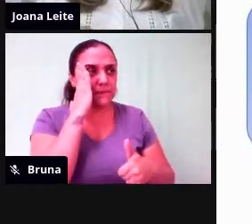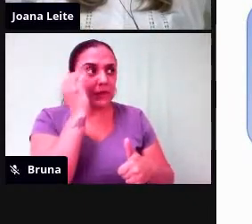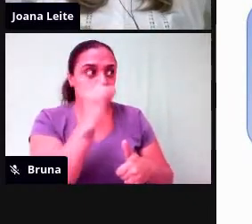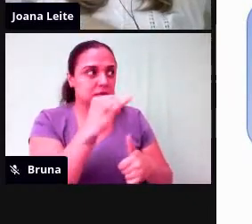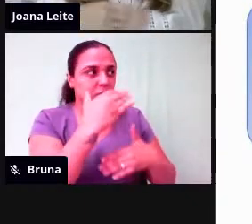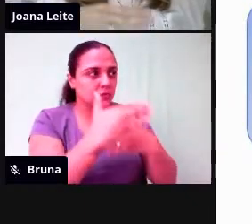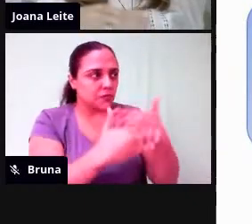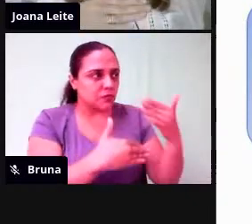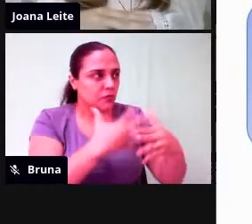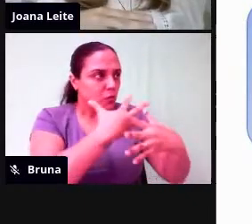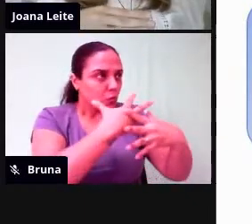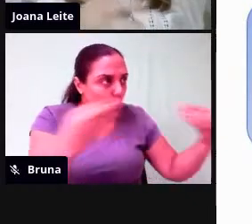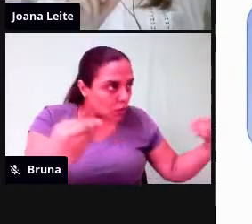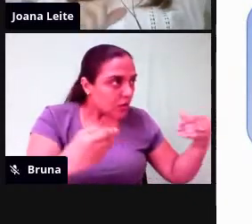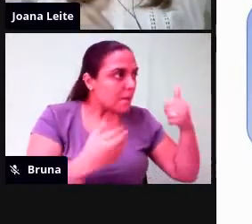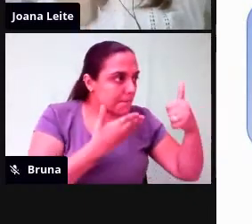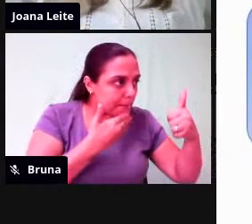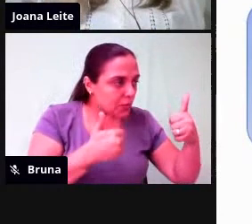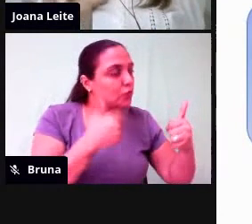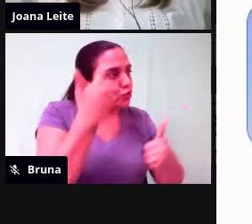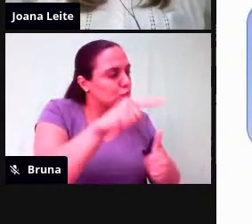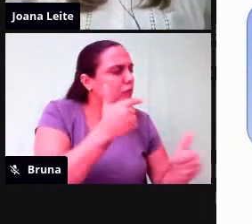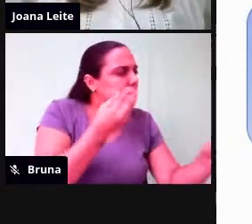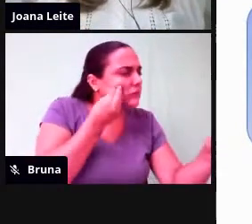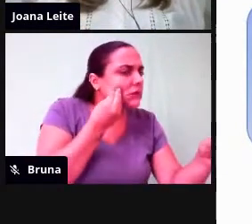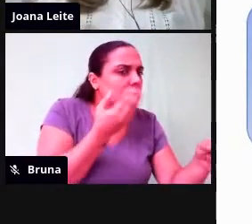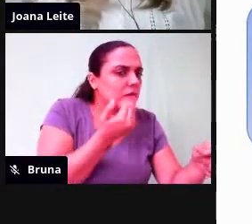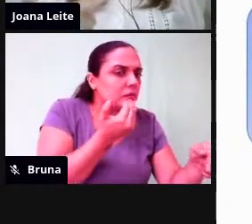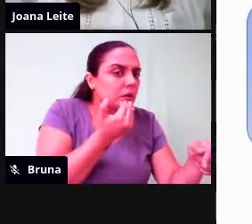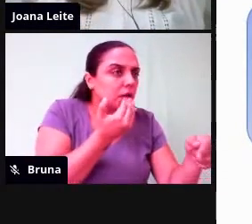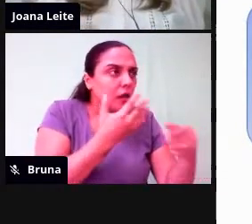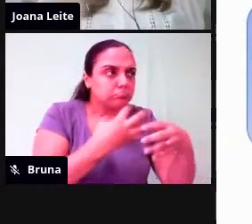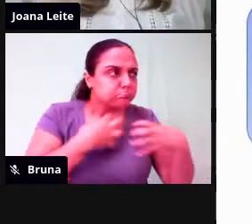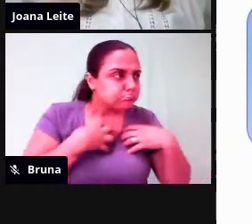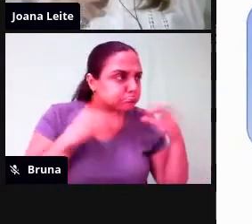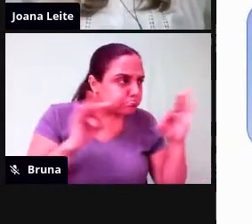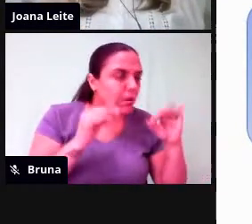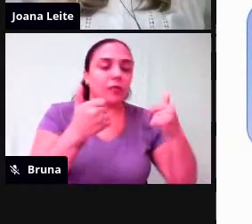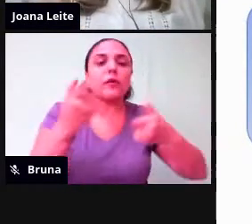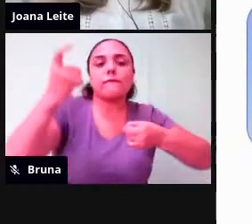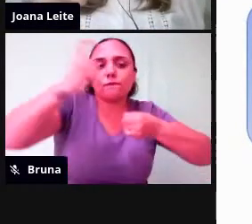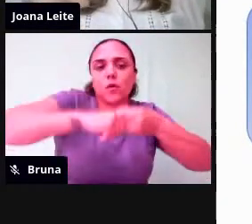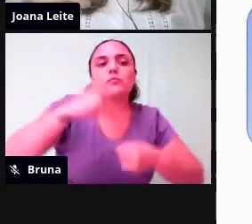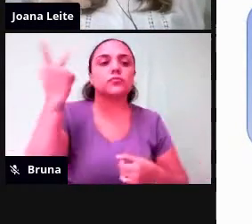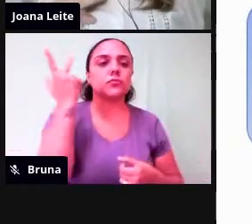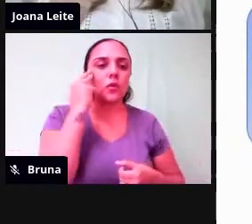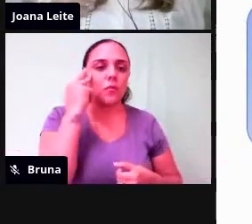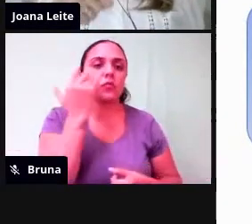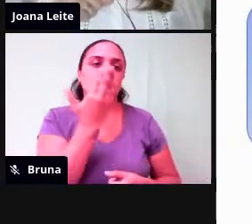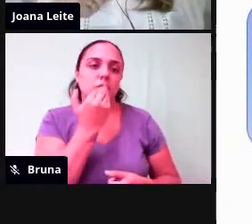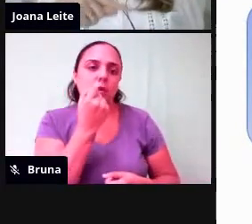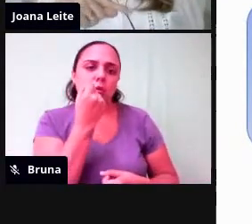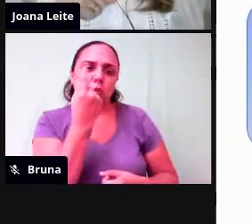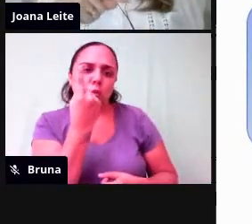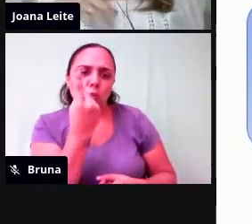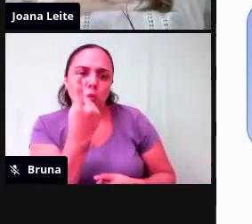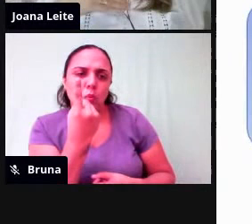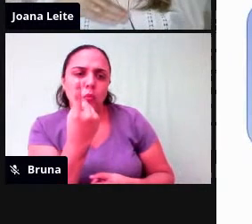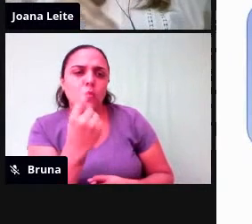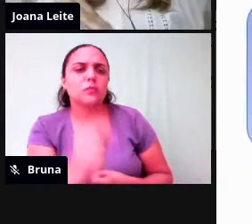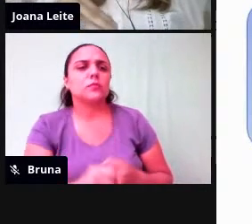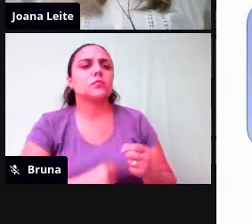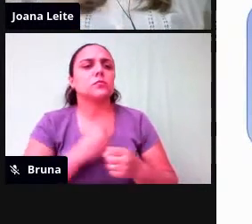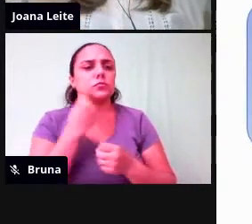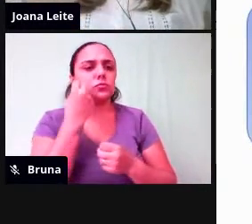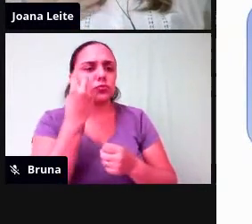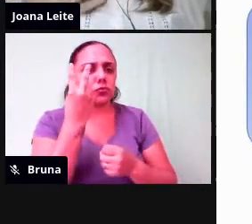desaparecerem. Depois que retirou, aí começa a reintroduzir. Vai ser reintroduzido um alimento por vez e vai ser observado pelo menos